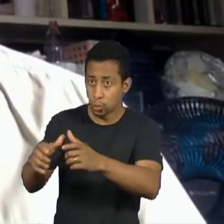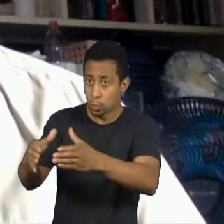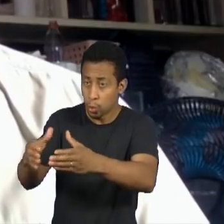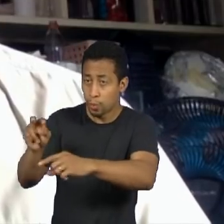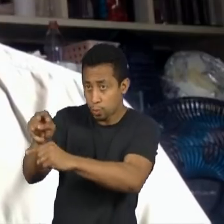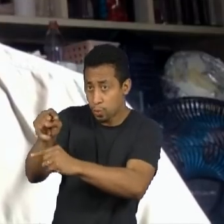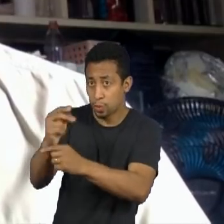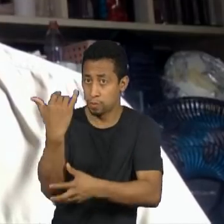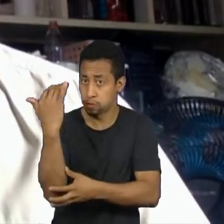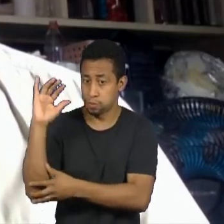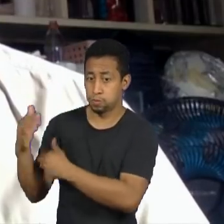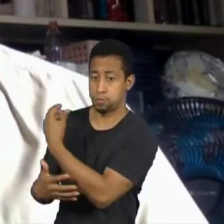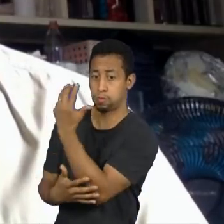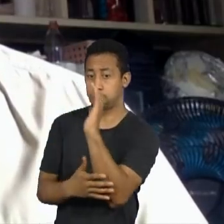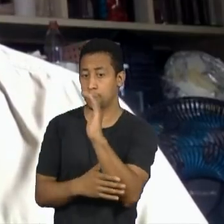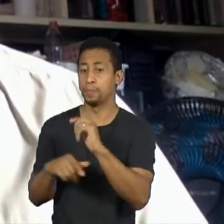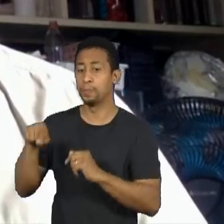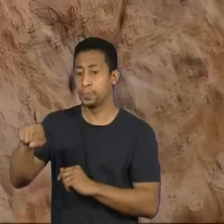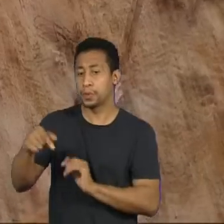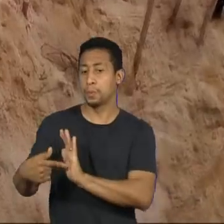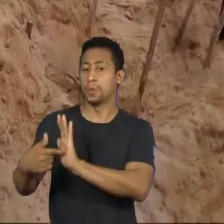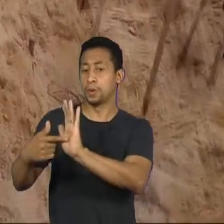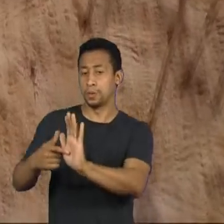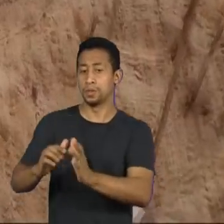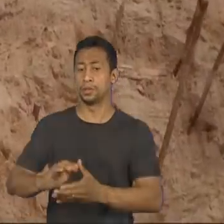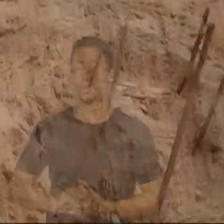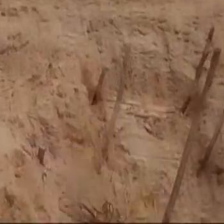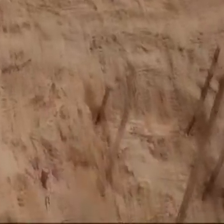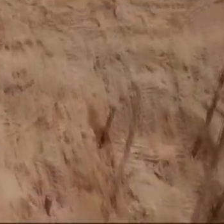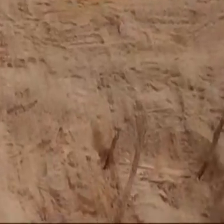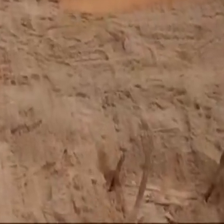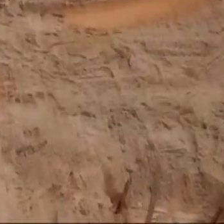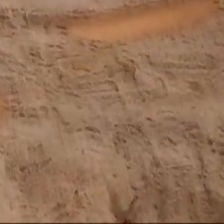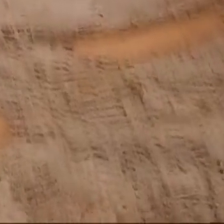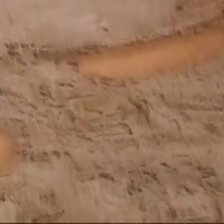e fortemente impactada pela mineração.